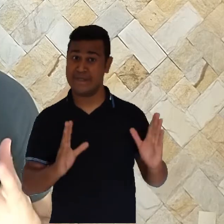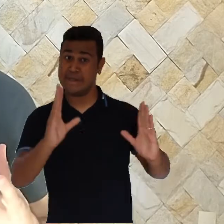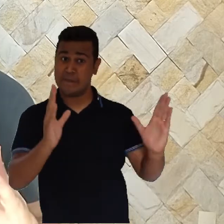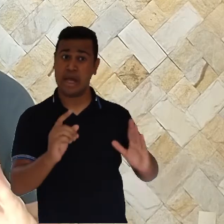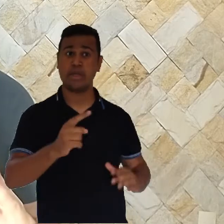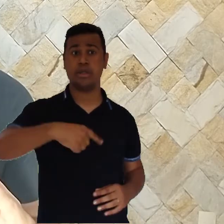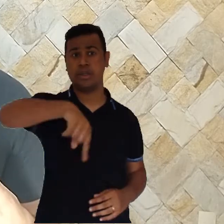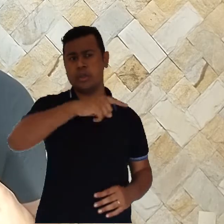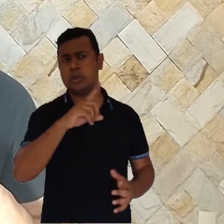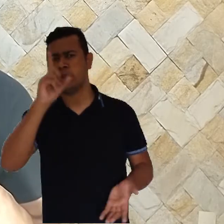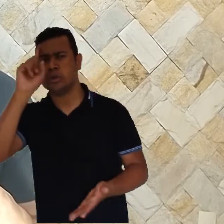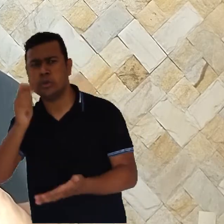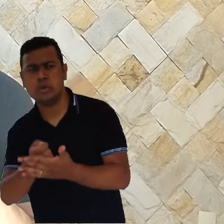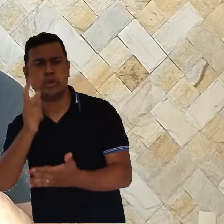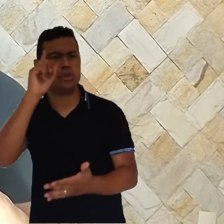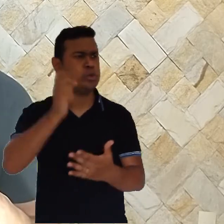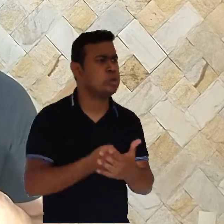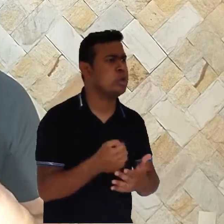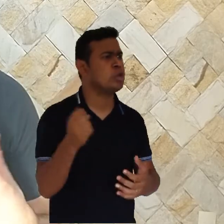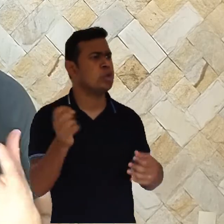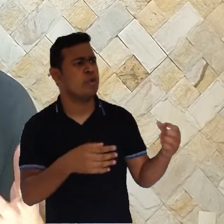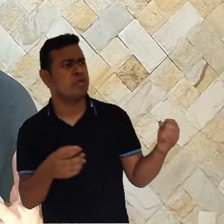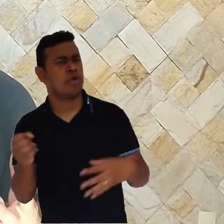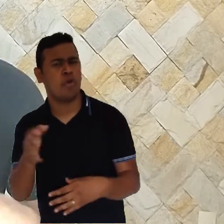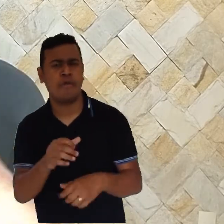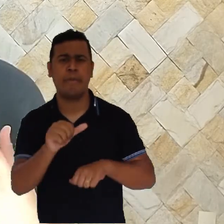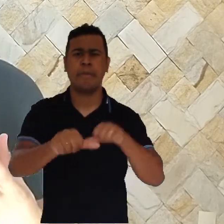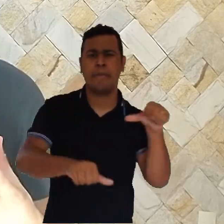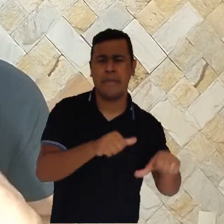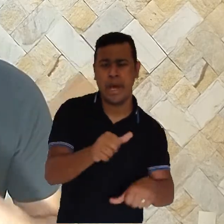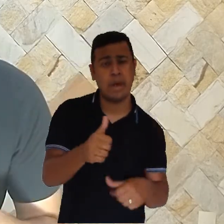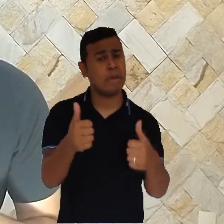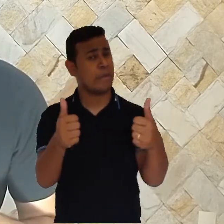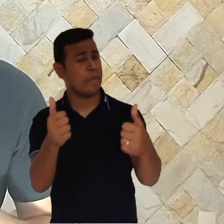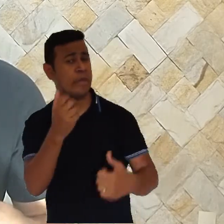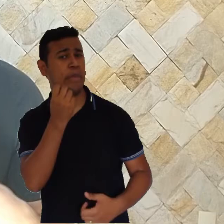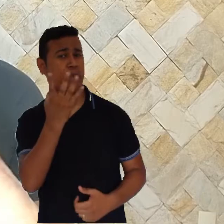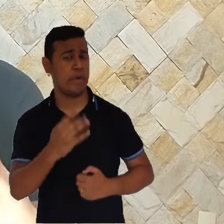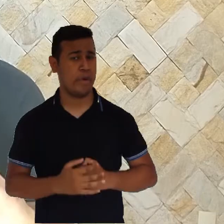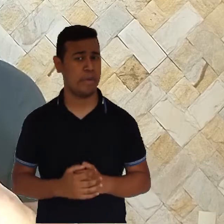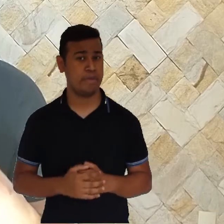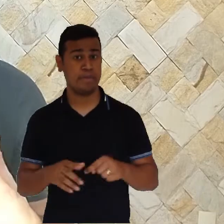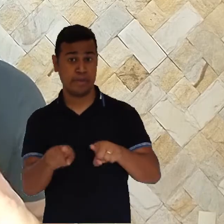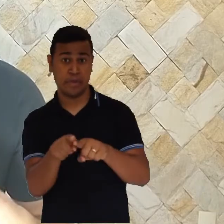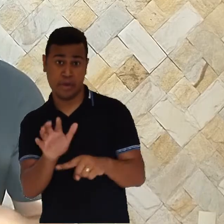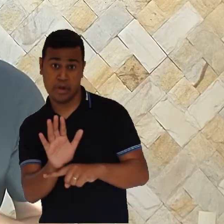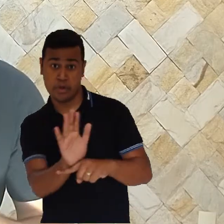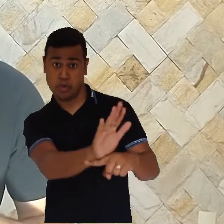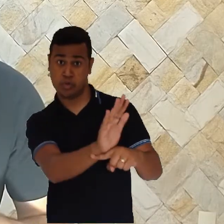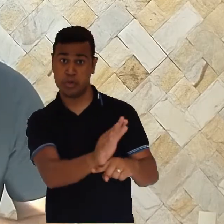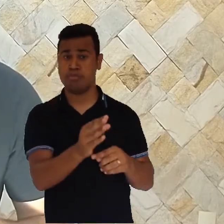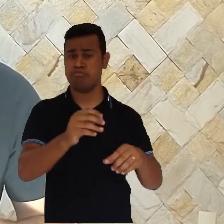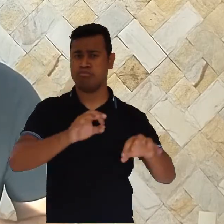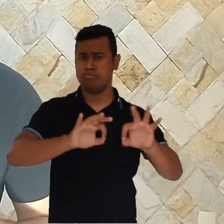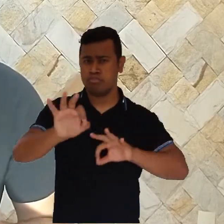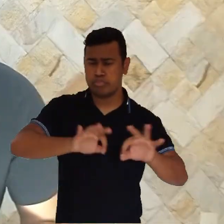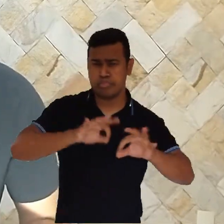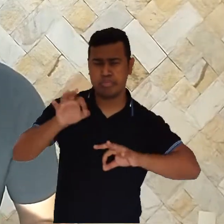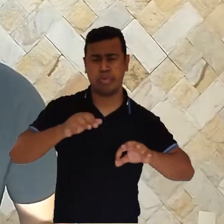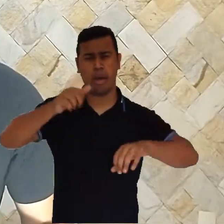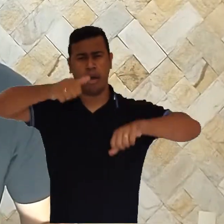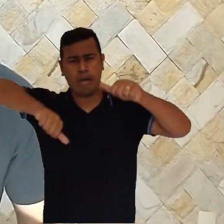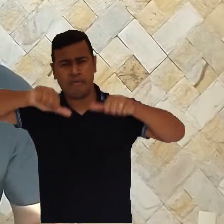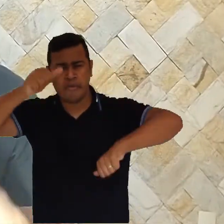mudem de planos é algo valioso. Além do mais, auxiliá-los a planejar e avaliar as consequências de